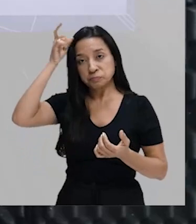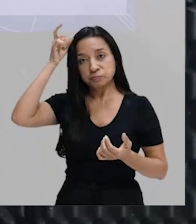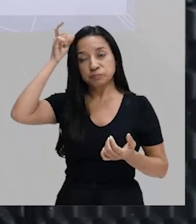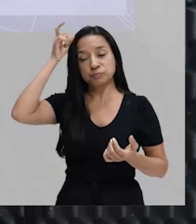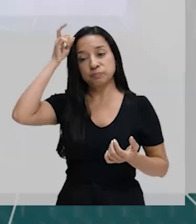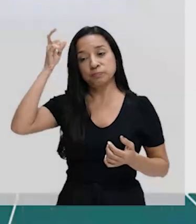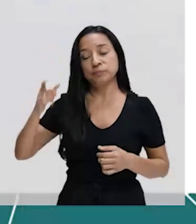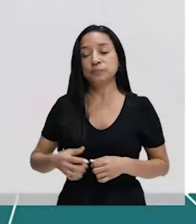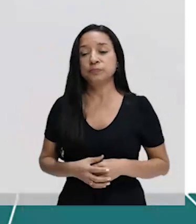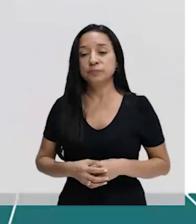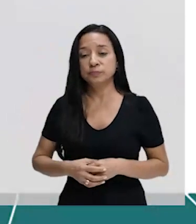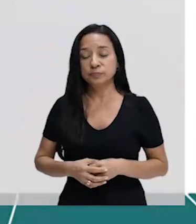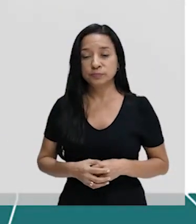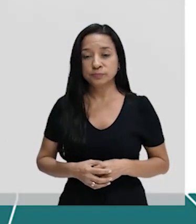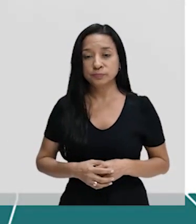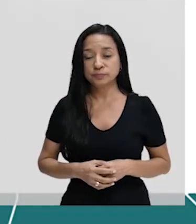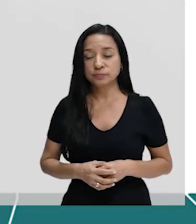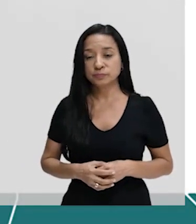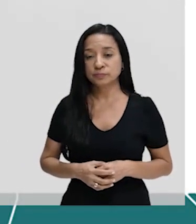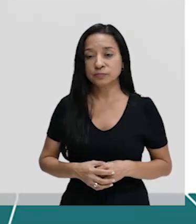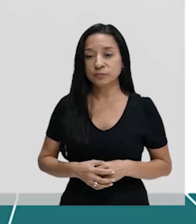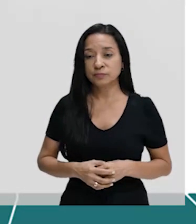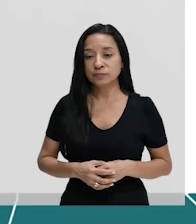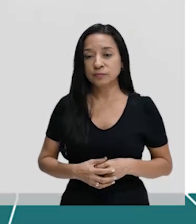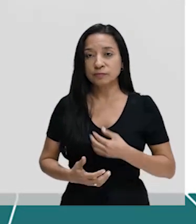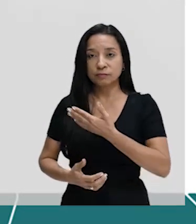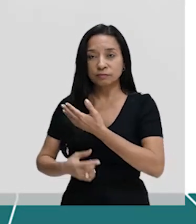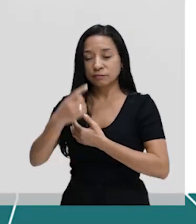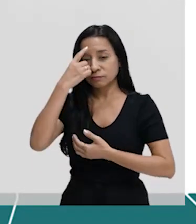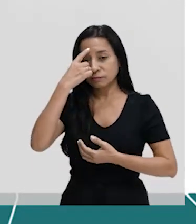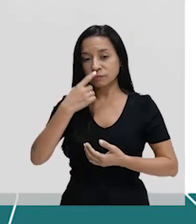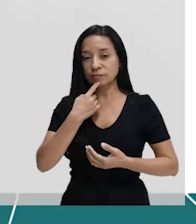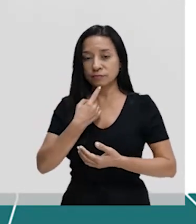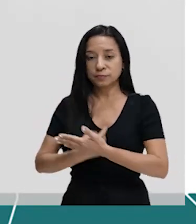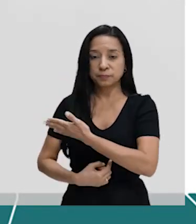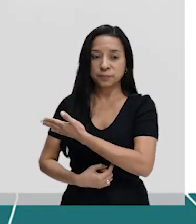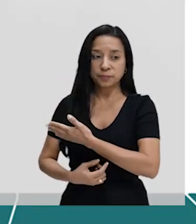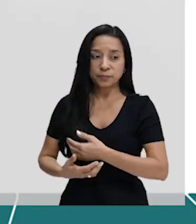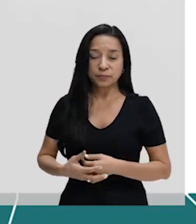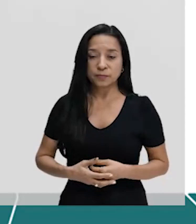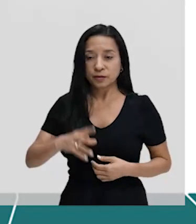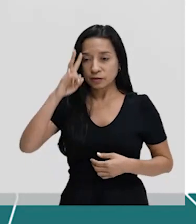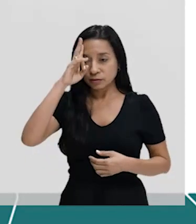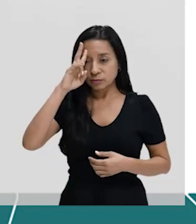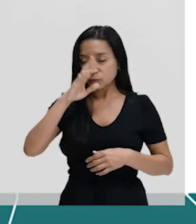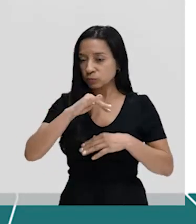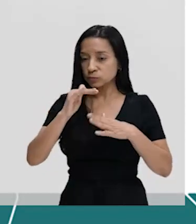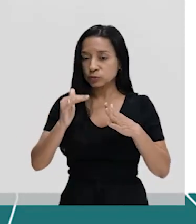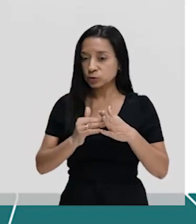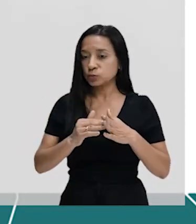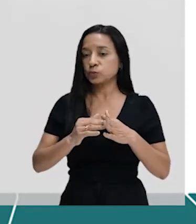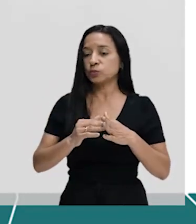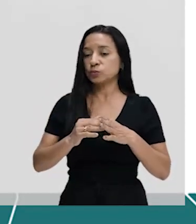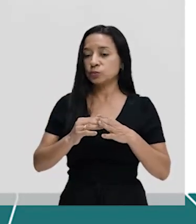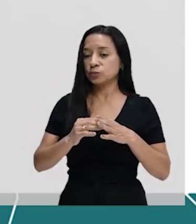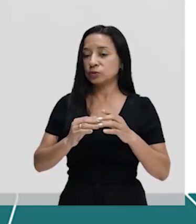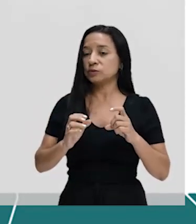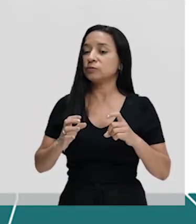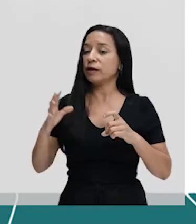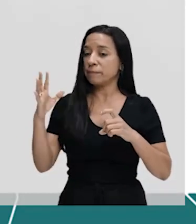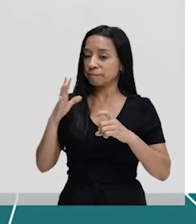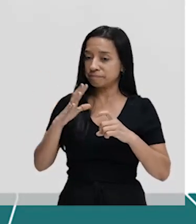Aqui eu tenho um grande Deus criador da mitologia inca, tá? Lembrando, gente, que tudo isso é